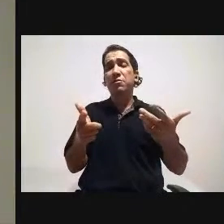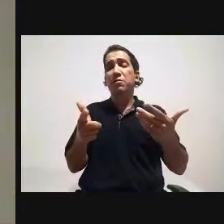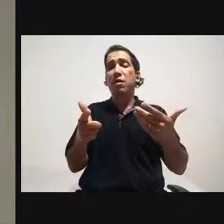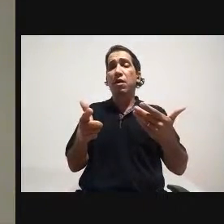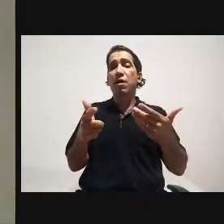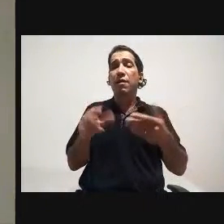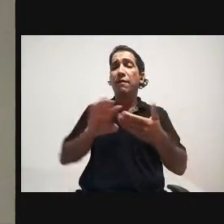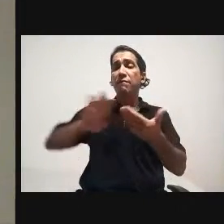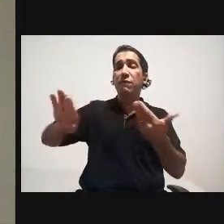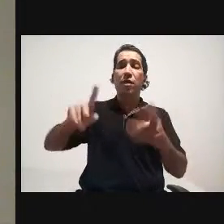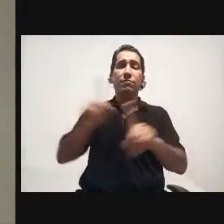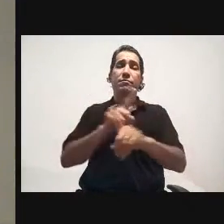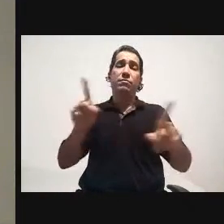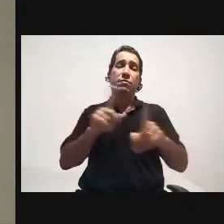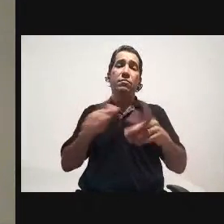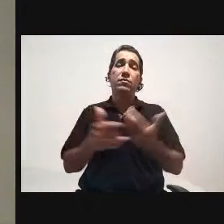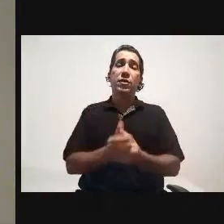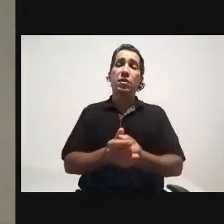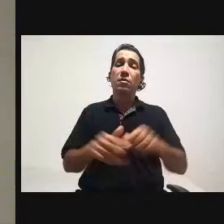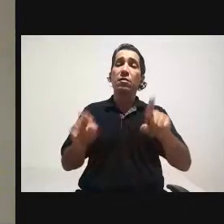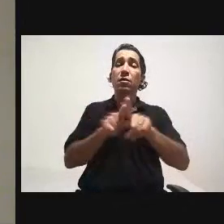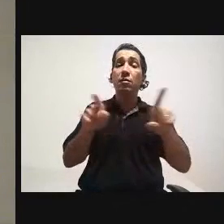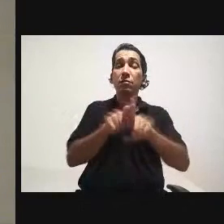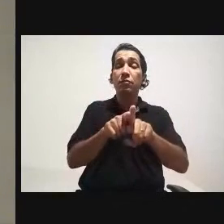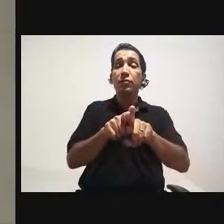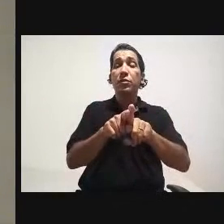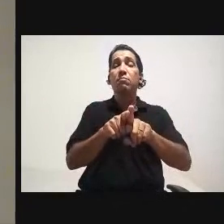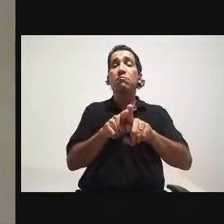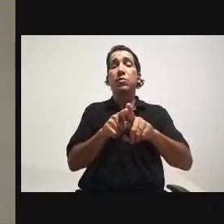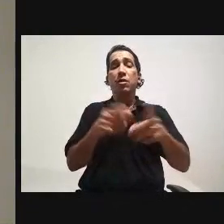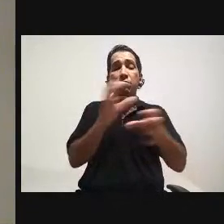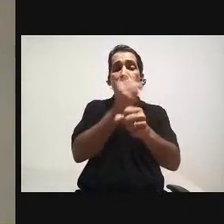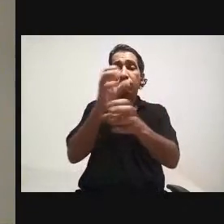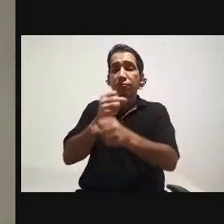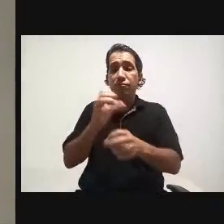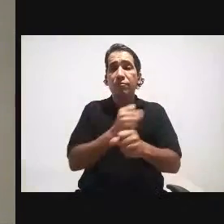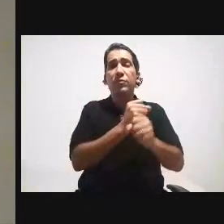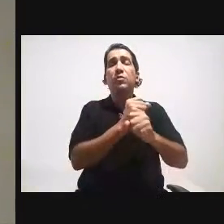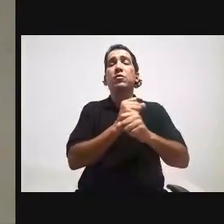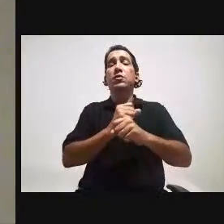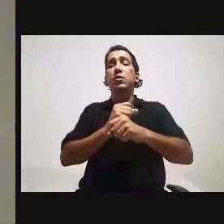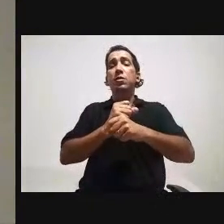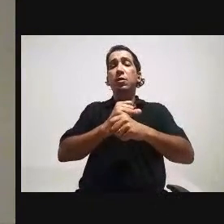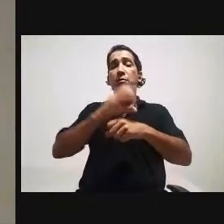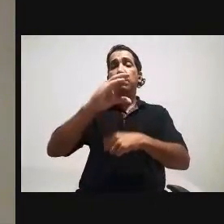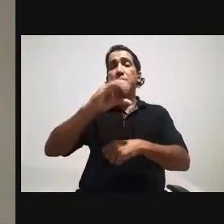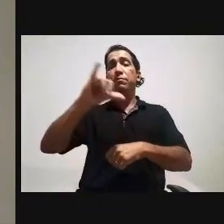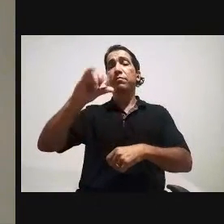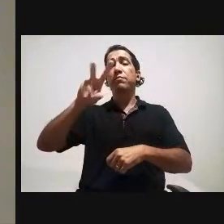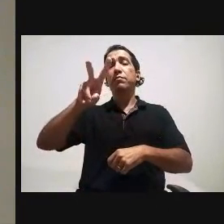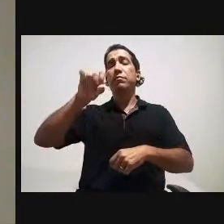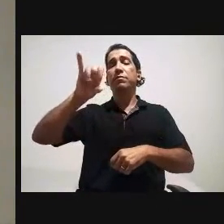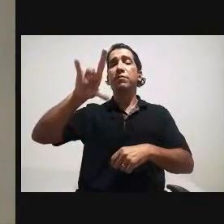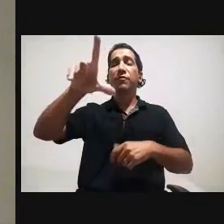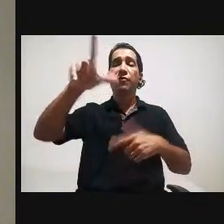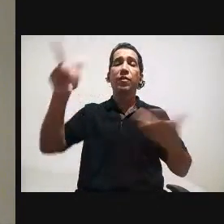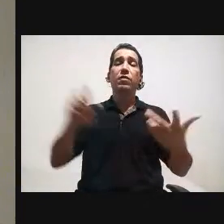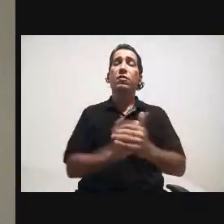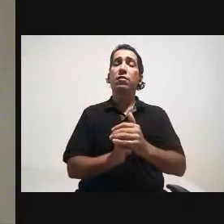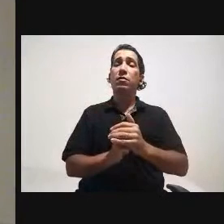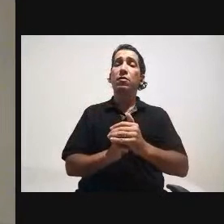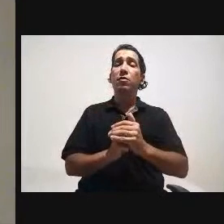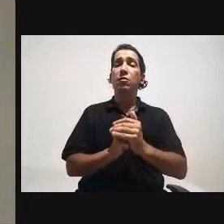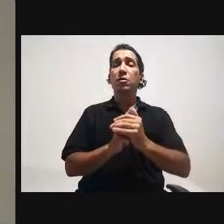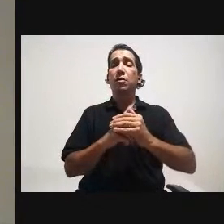construção civil e, mais especificamente, o setor imobiliário, né? As imobiliárias vão ser fortemente atingidas.